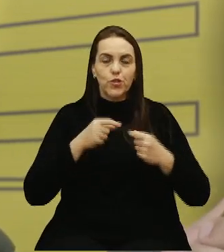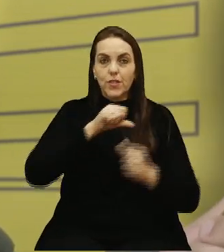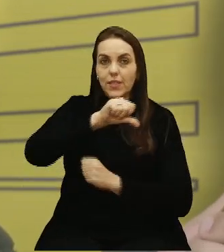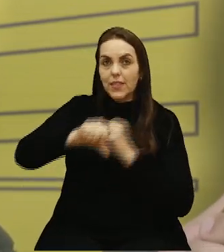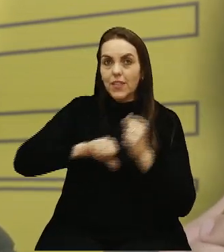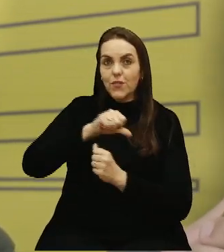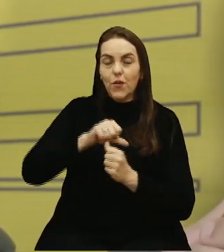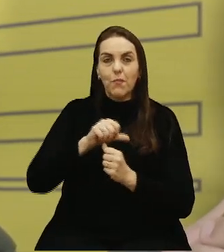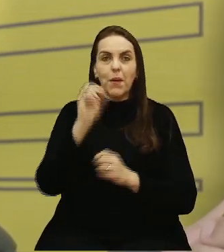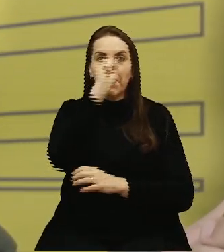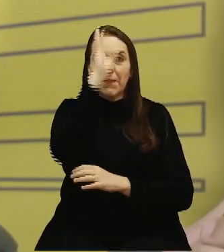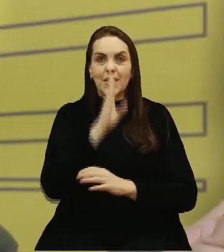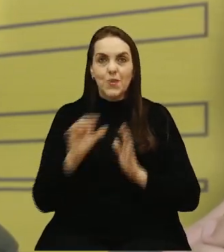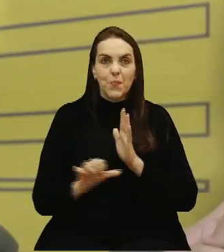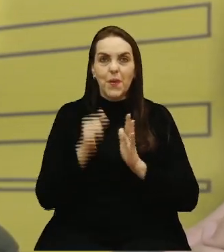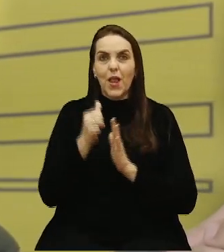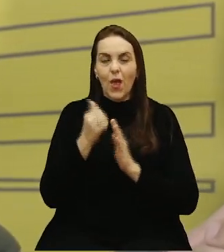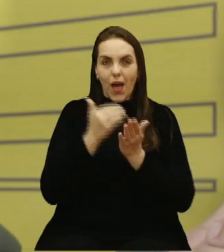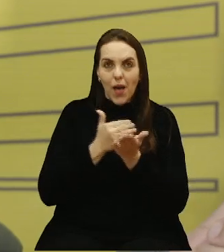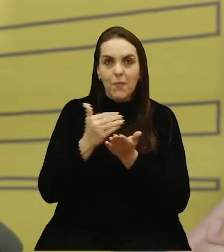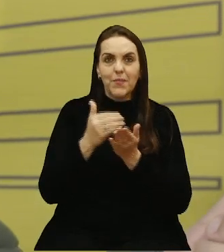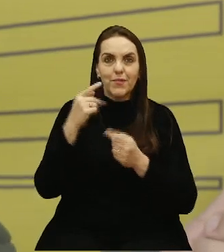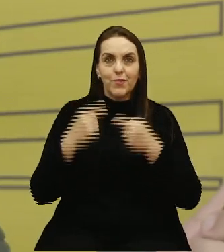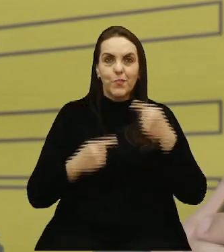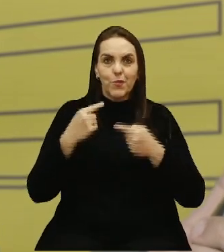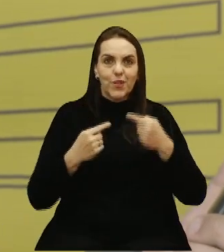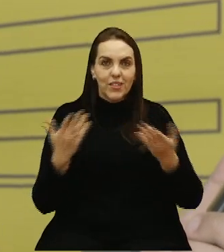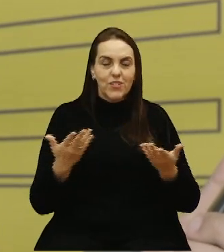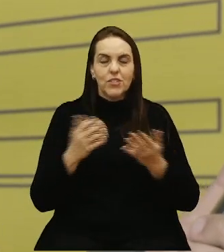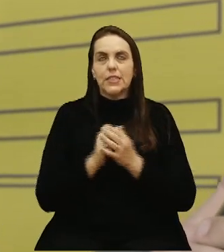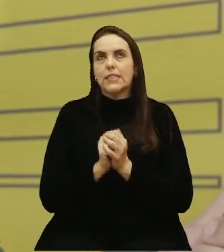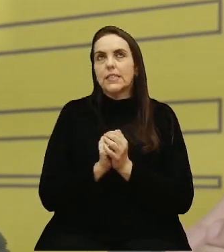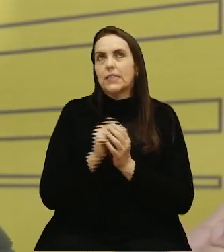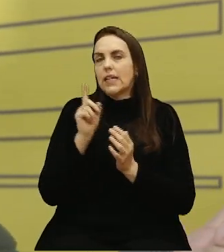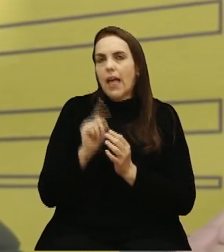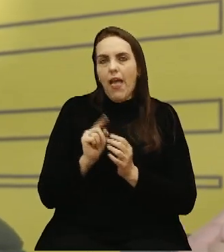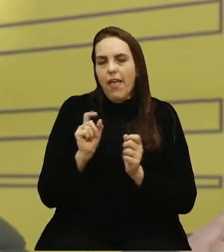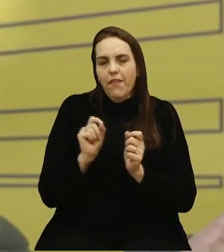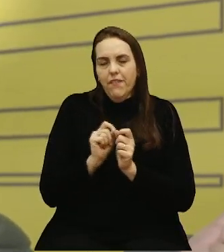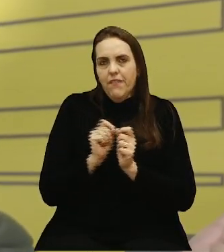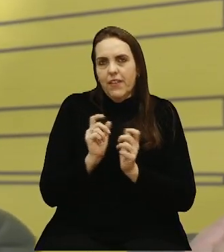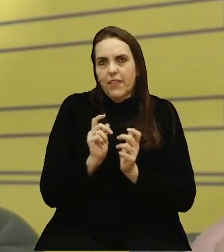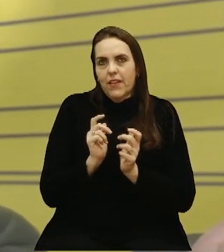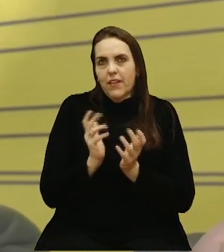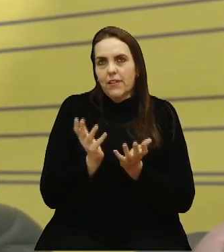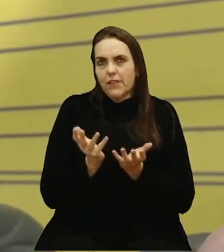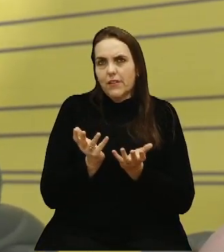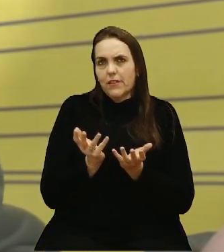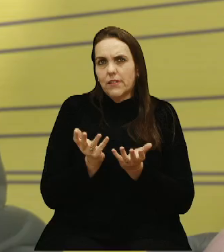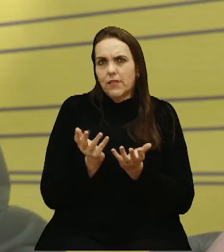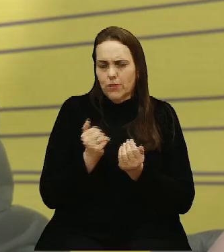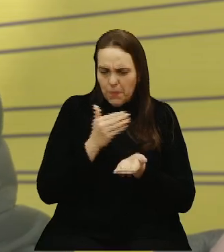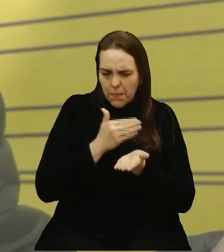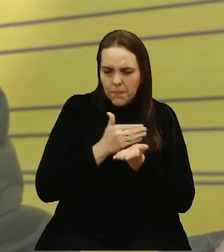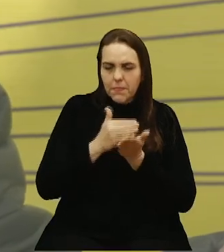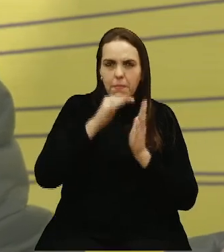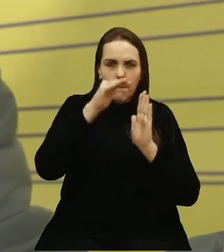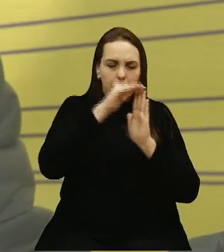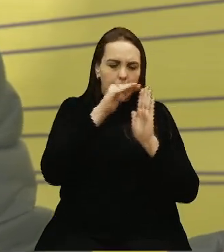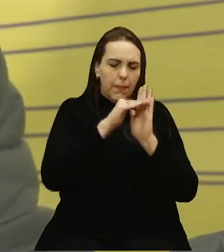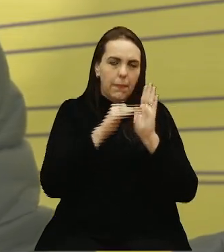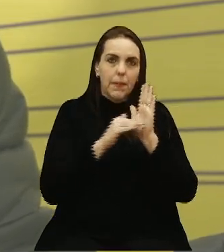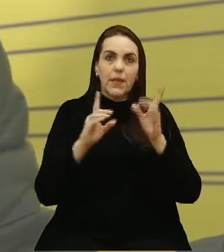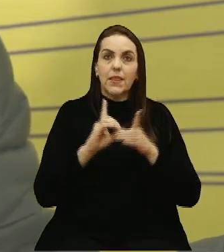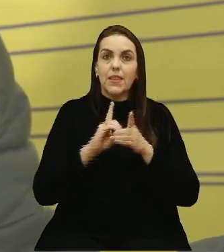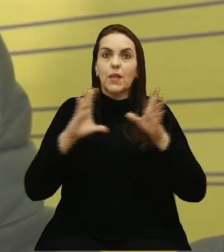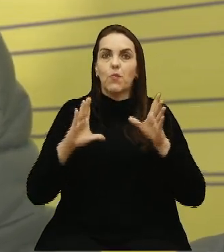Brasil melhor a partir da política, de uma política feita com os princípios, efetivamente, da